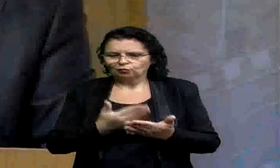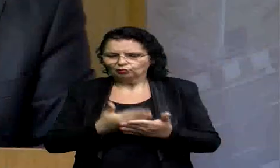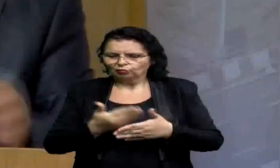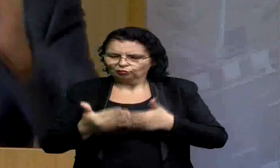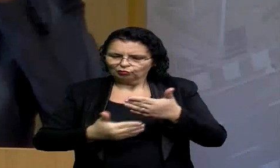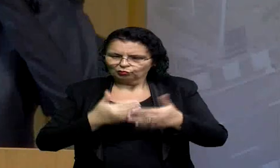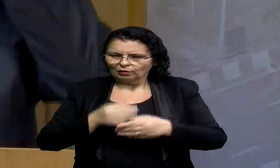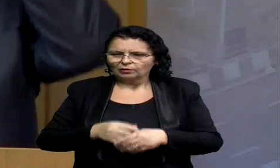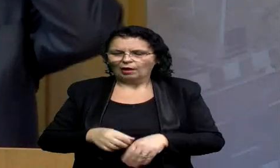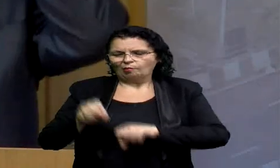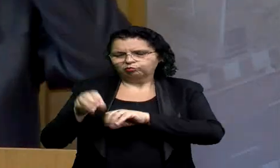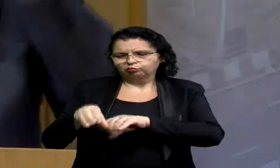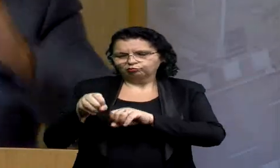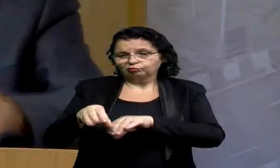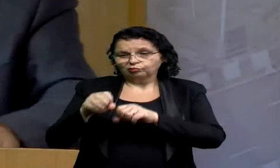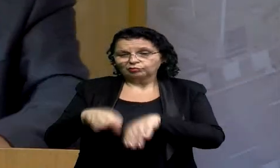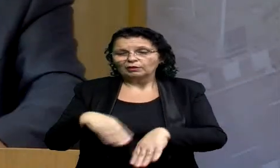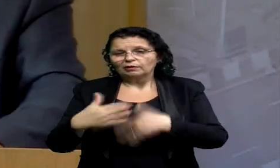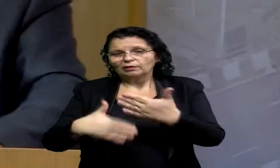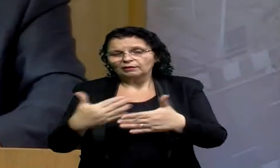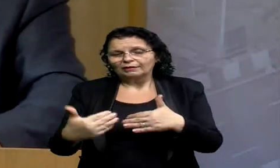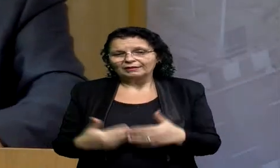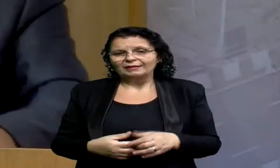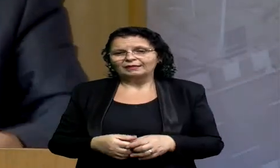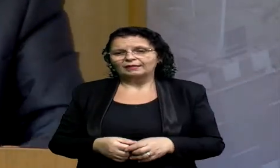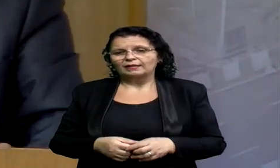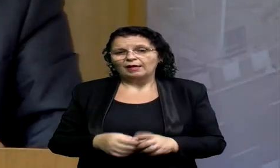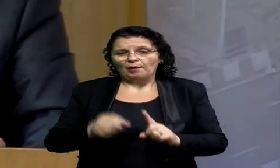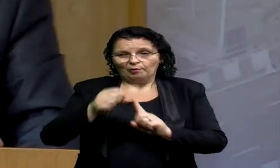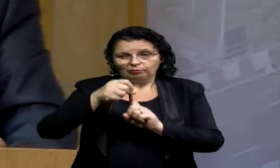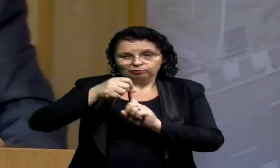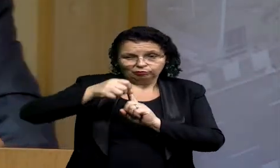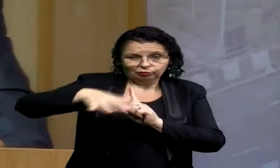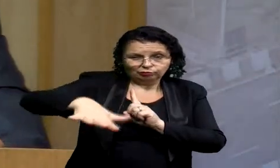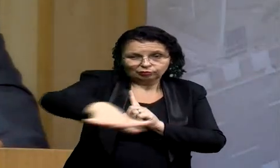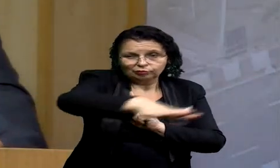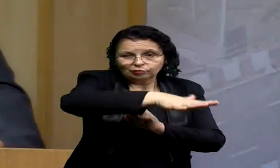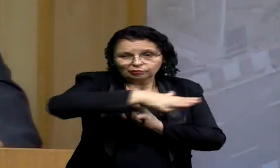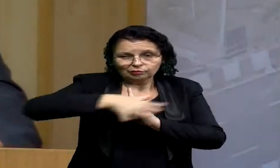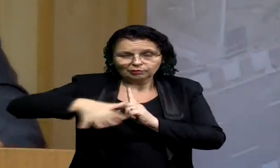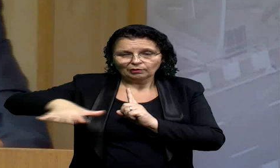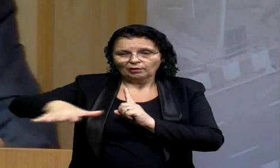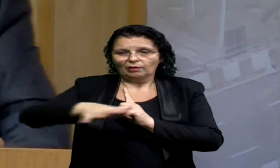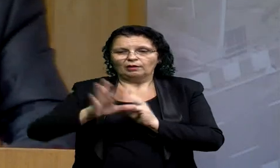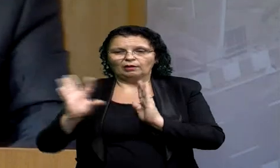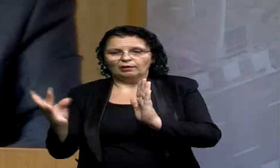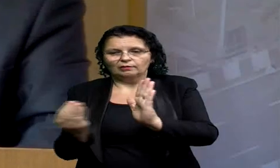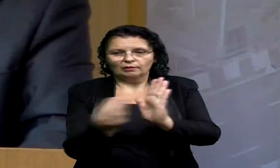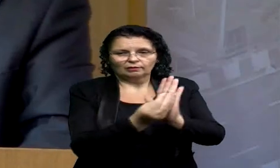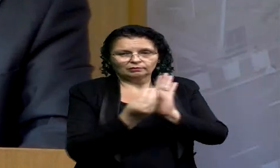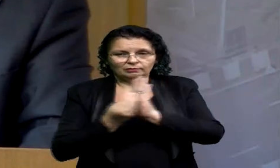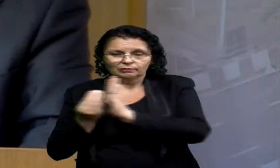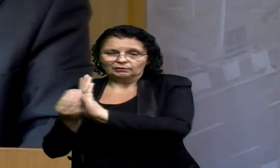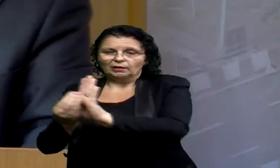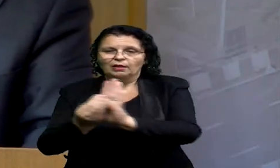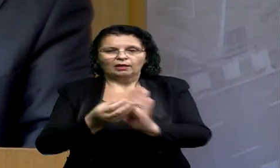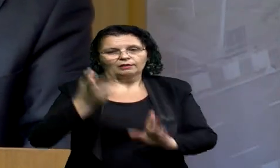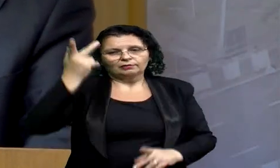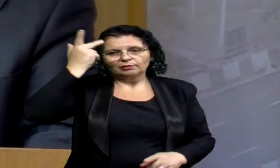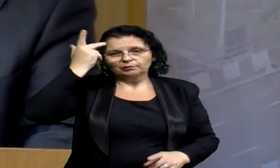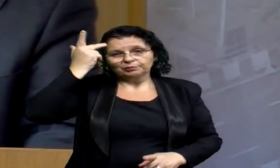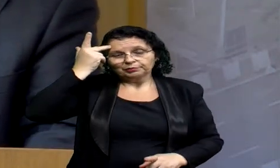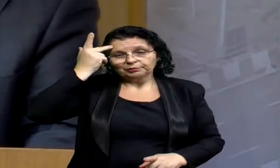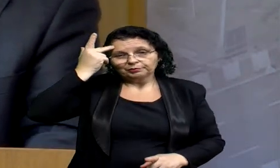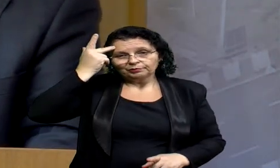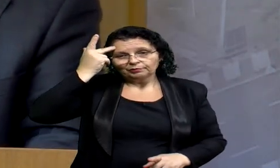nossa cidade tá à frente aí de grandes igrejas grande paróquias aqui na zona oeste do Estado de São Paulo e nesse